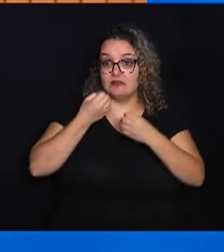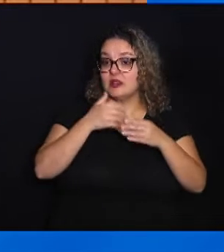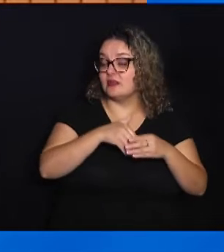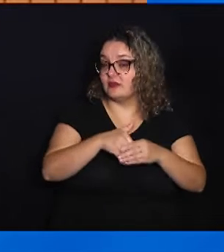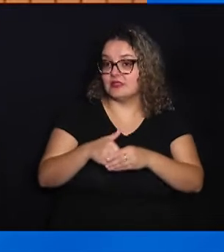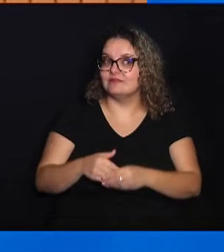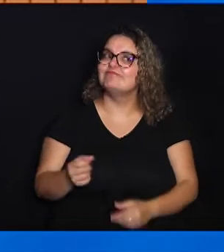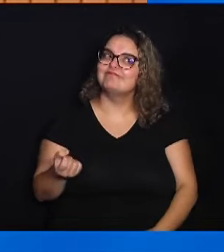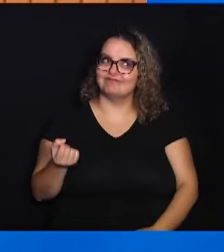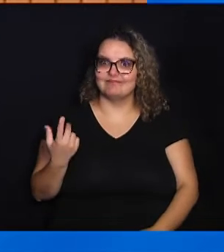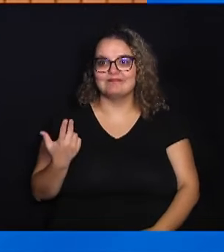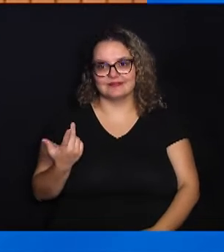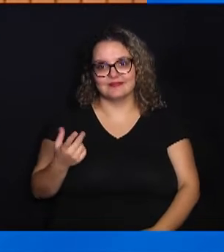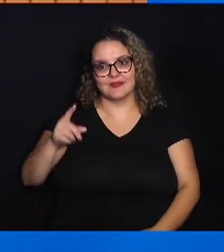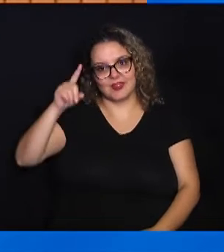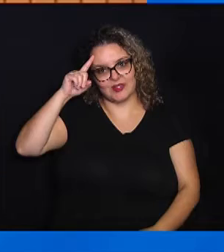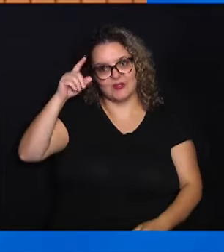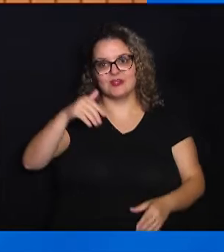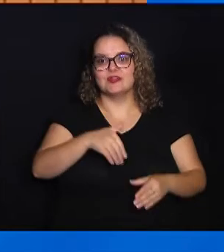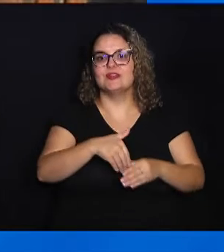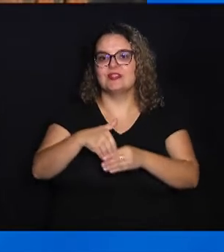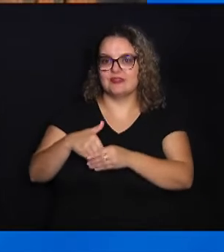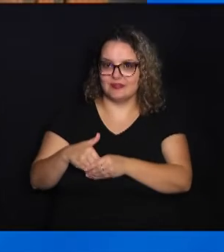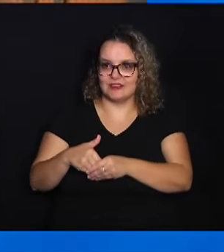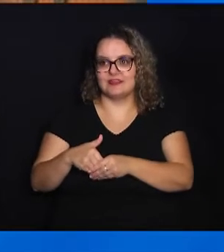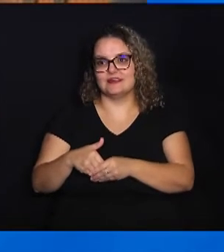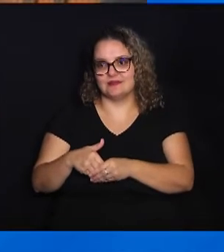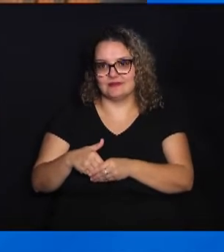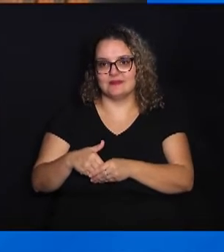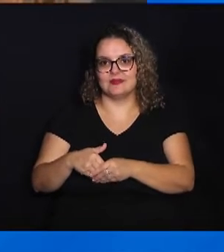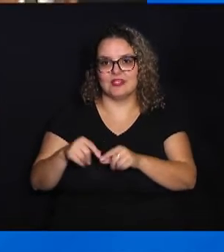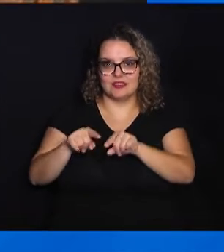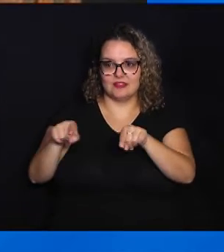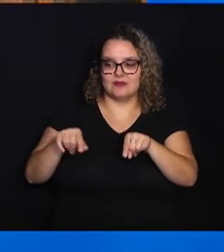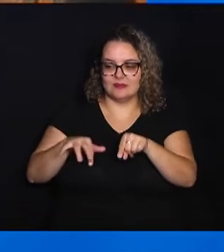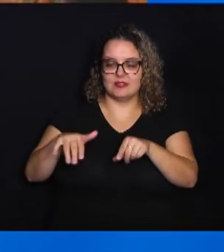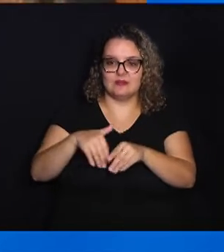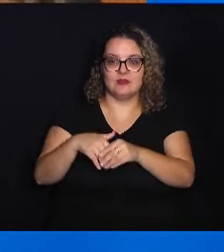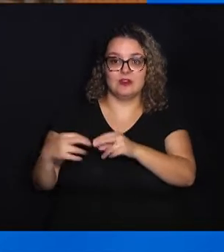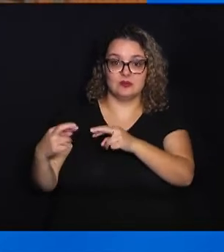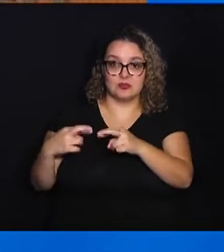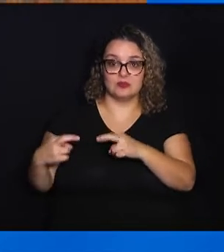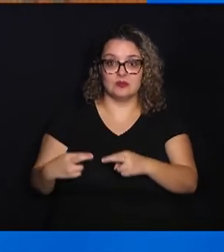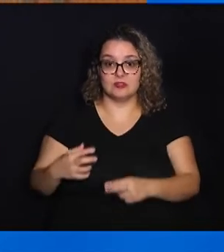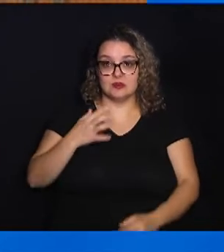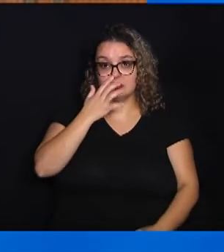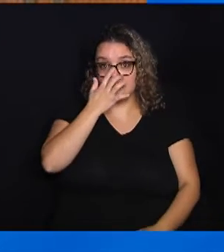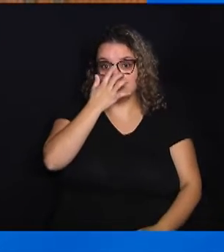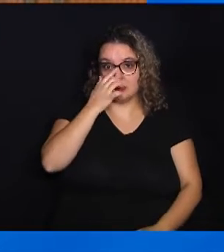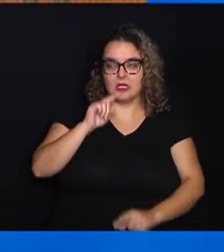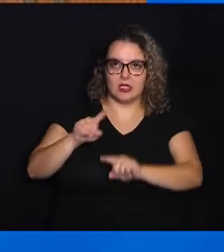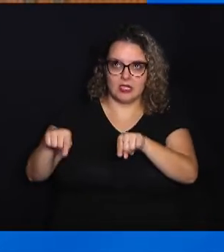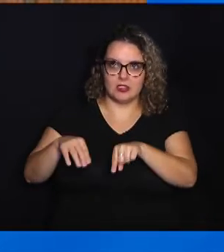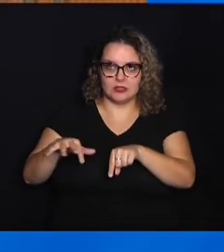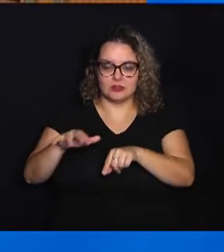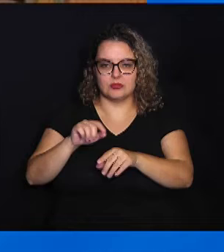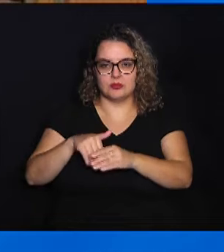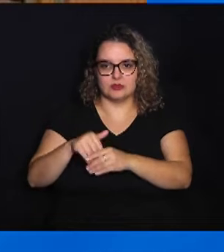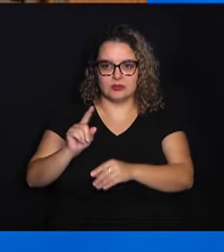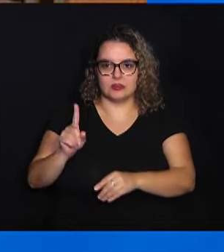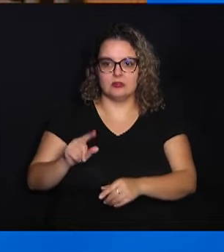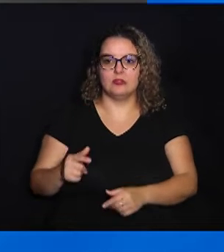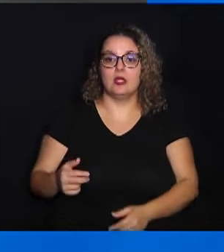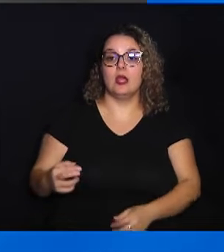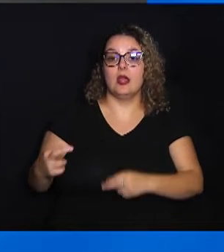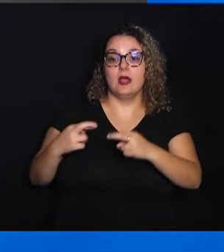foi muito estranho, porque no dia da votação, as urnas, ou a apuração em si, as urnas não, a apuração, ela teve um problema. Sim.